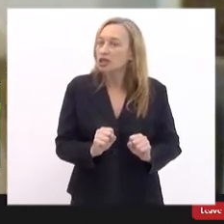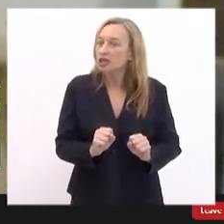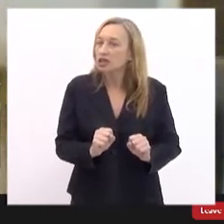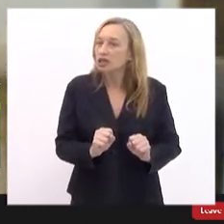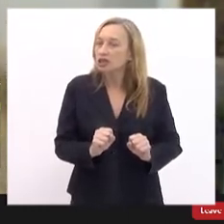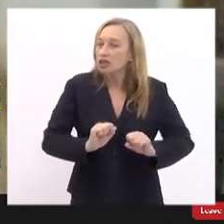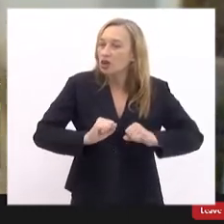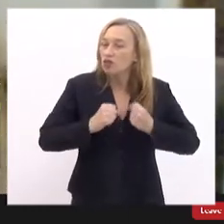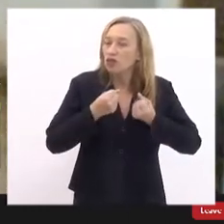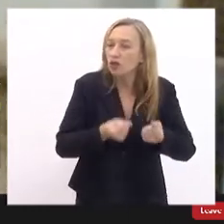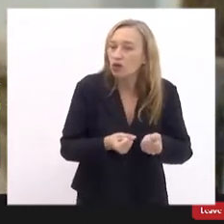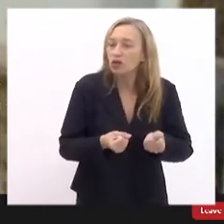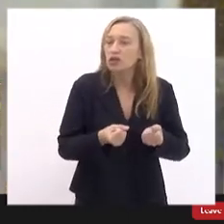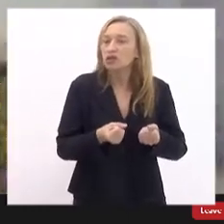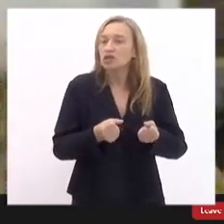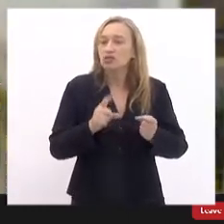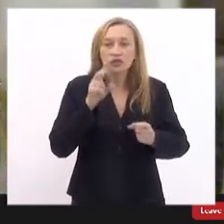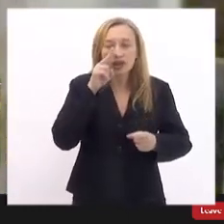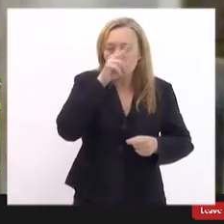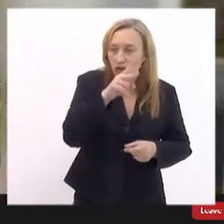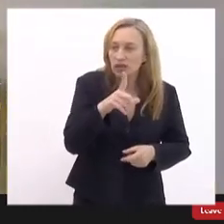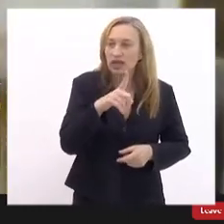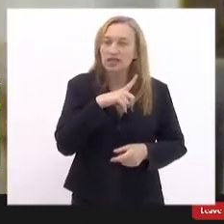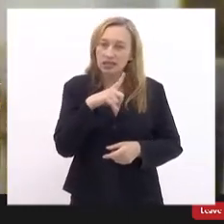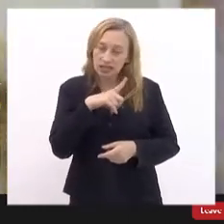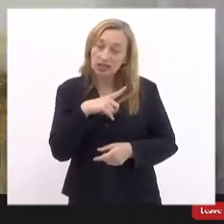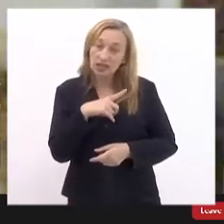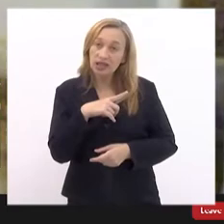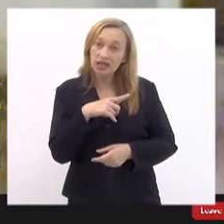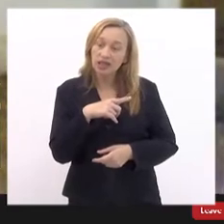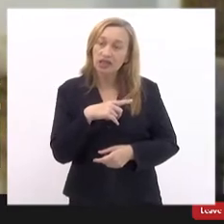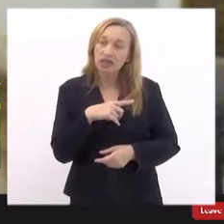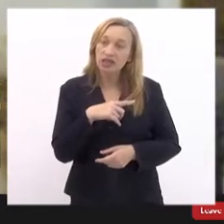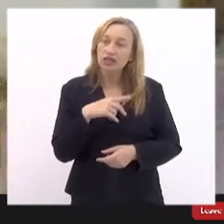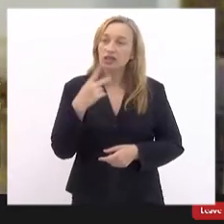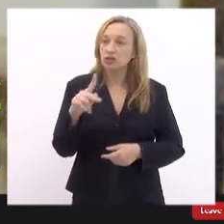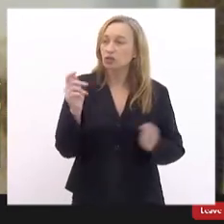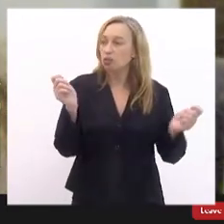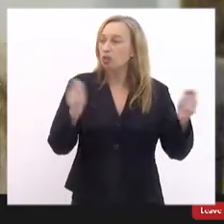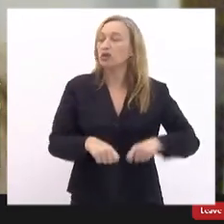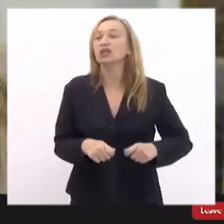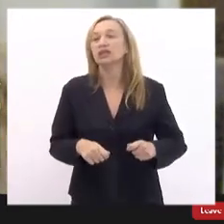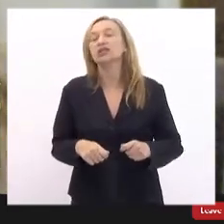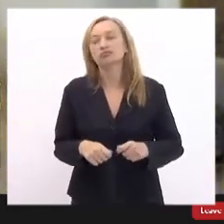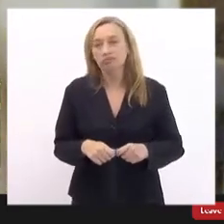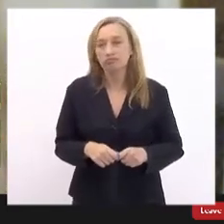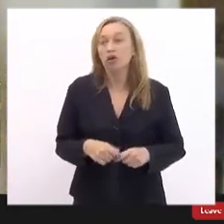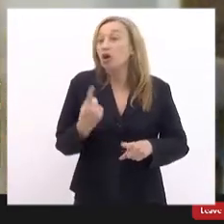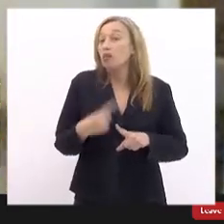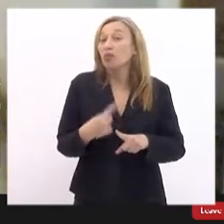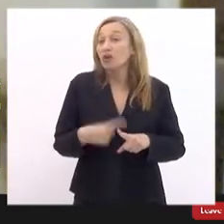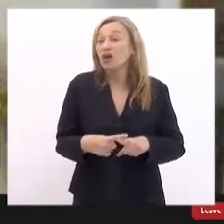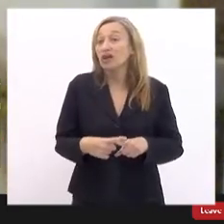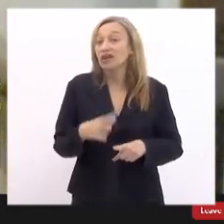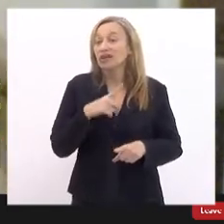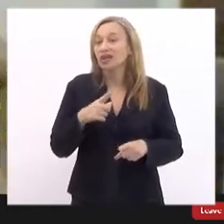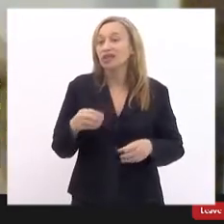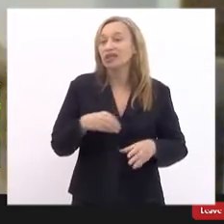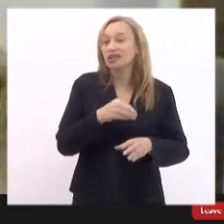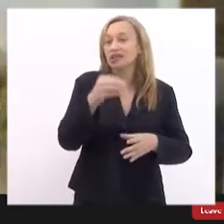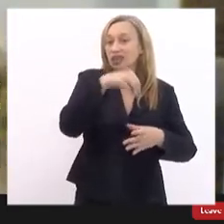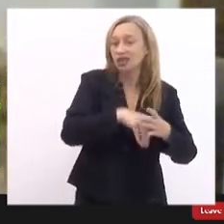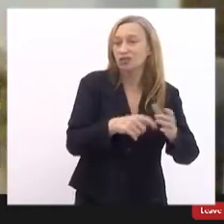se fortalecer, revivificar, vamos dizer assim, a sua potência, a sua capacidade, porque ela existe nos